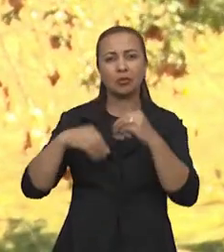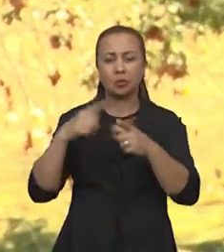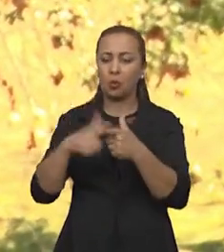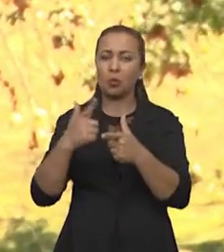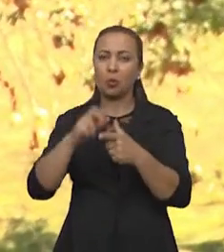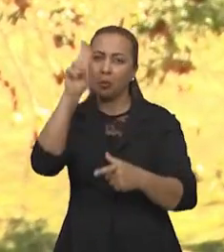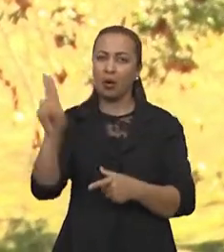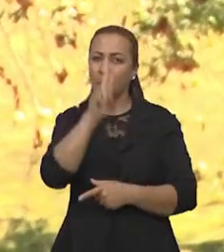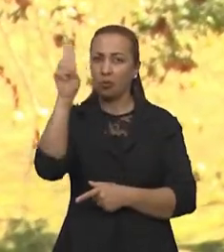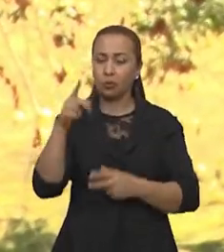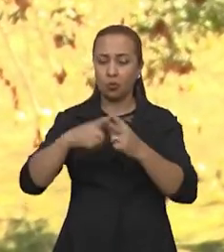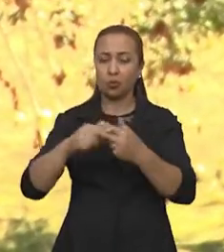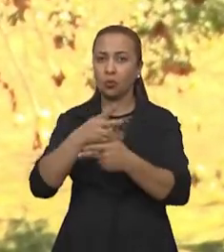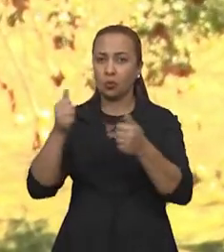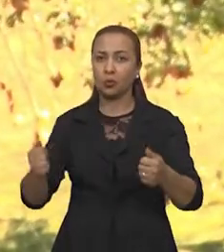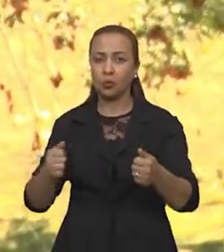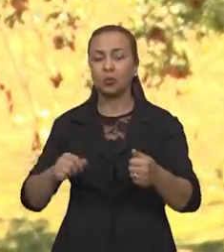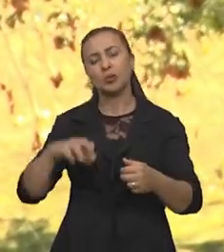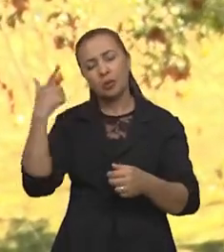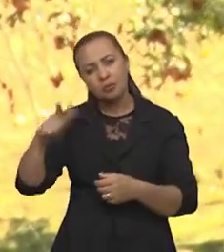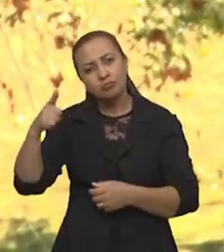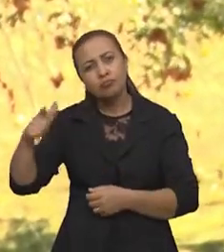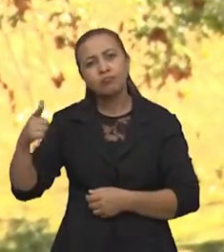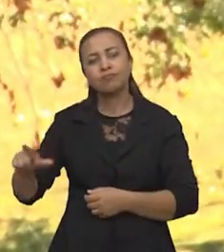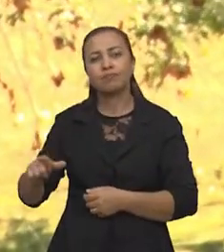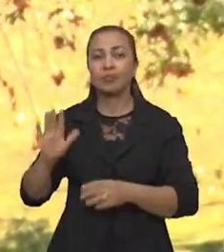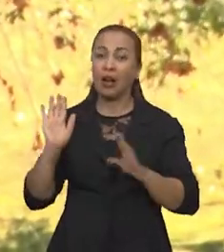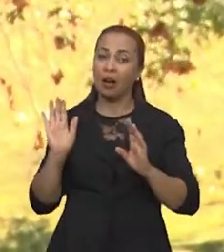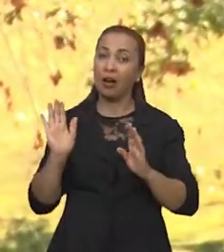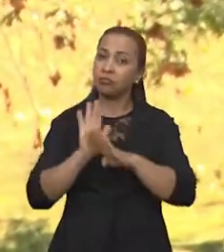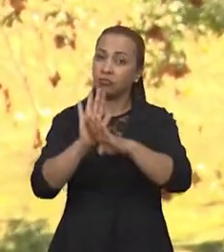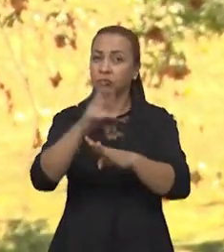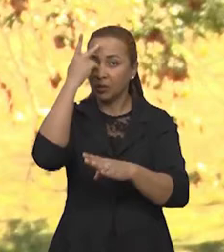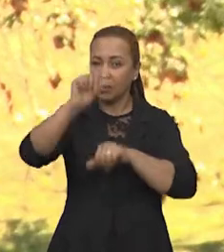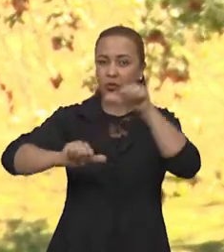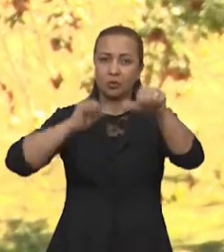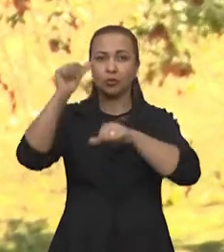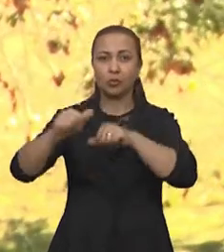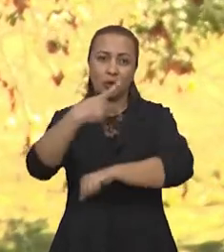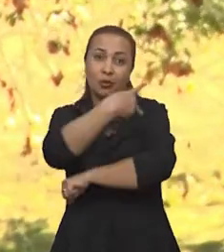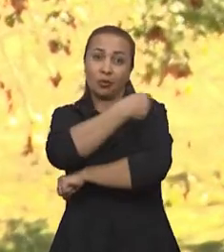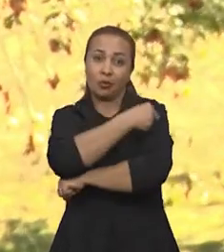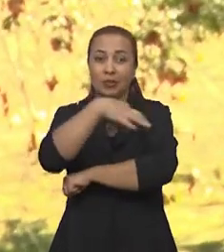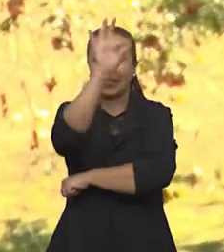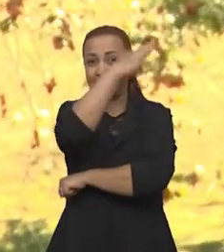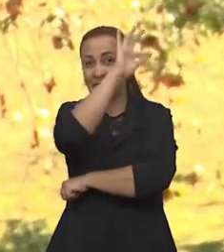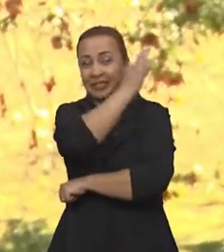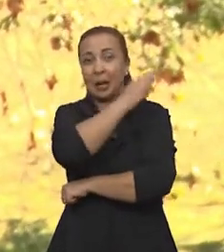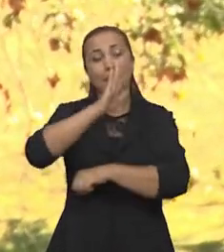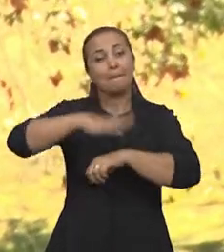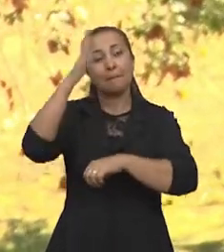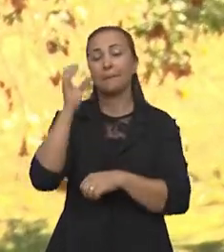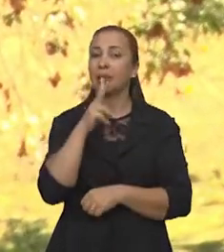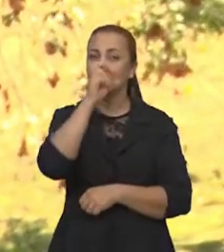dos principais problemas é que o uso destes produtos em larga escala contribui para o desenvolvimento de insetos mais